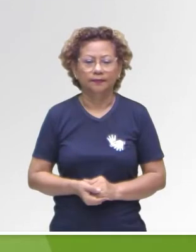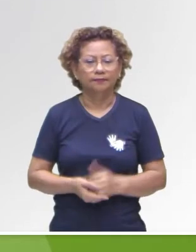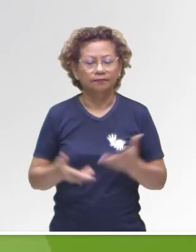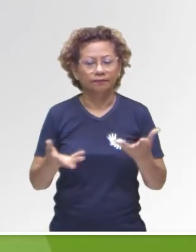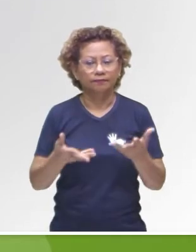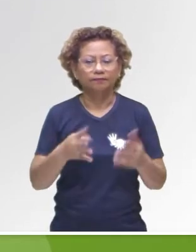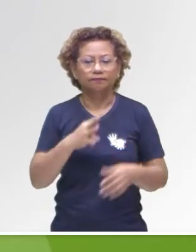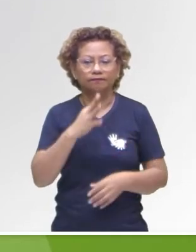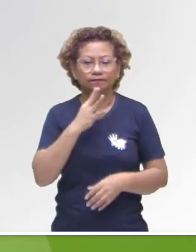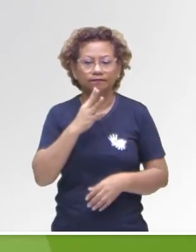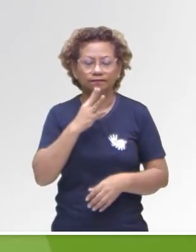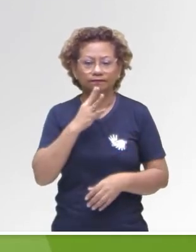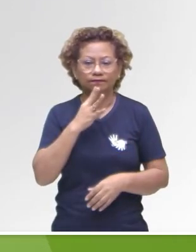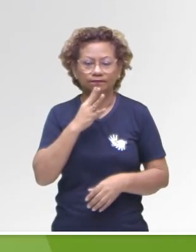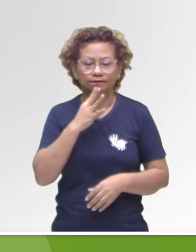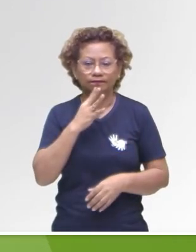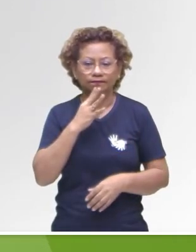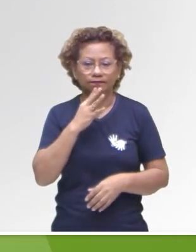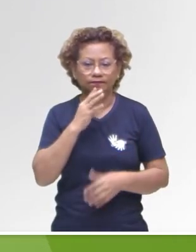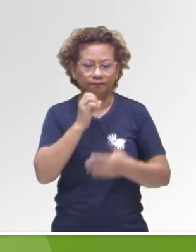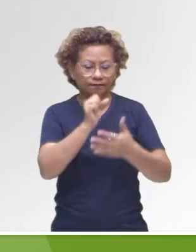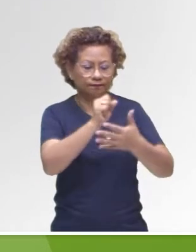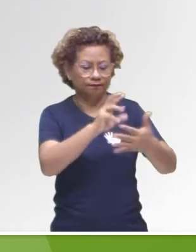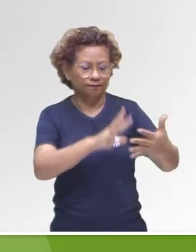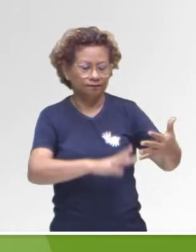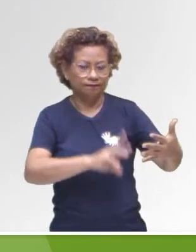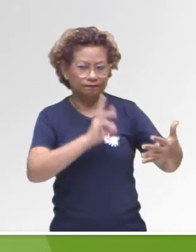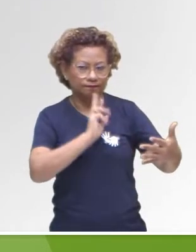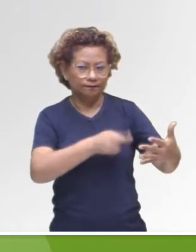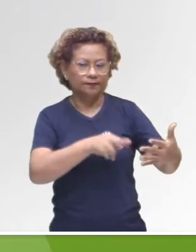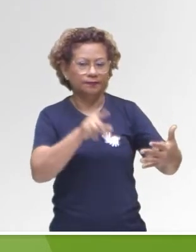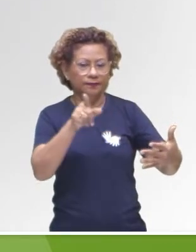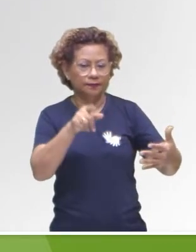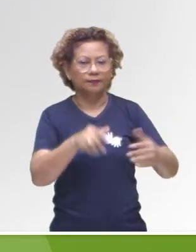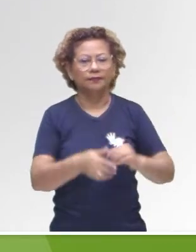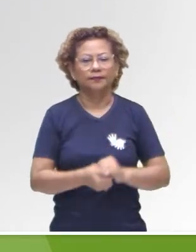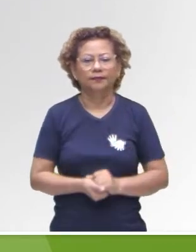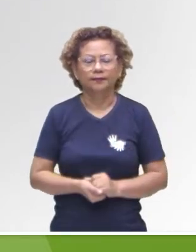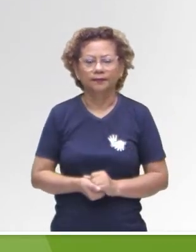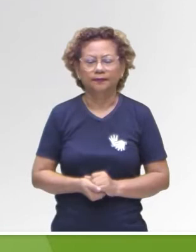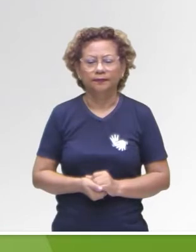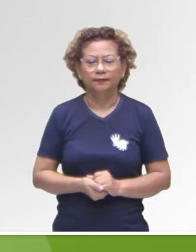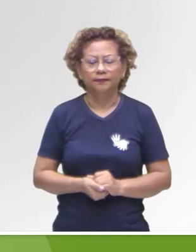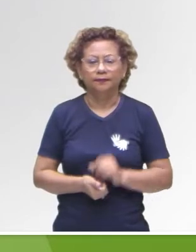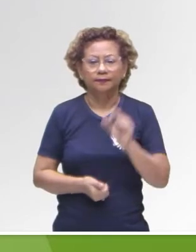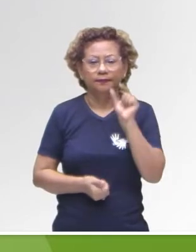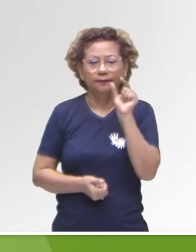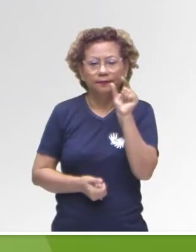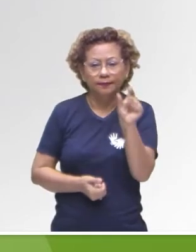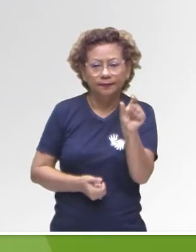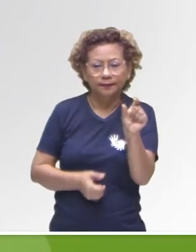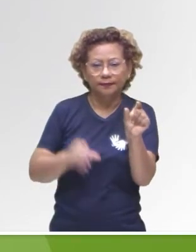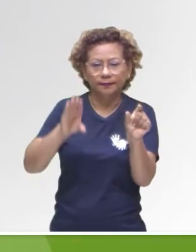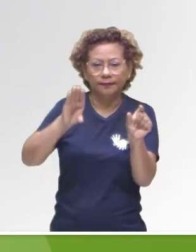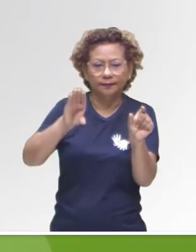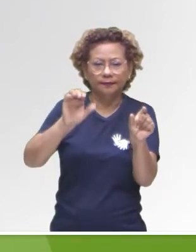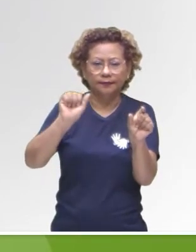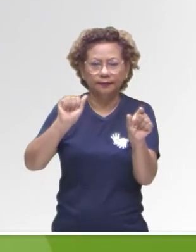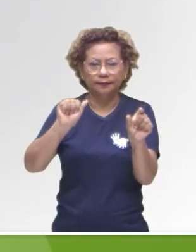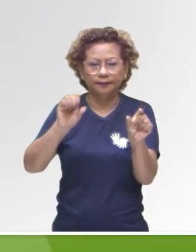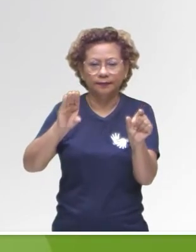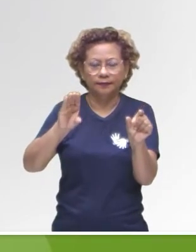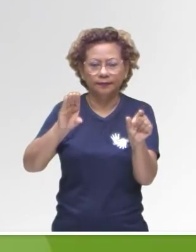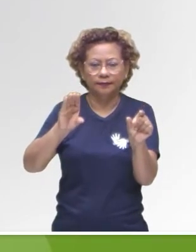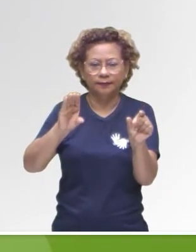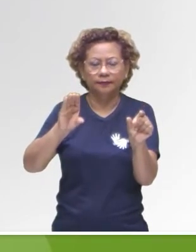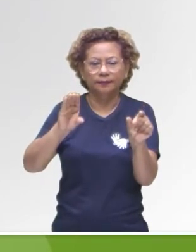conhecer o nosso desafio do dia. Os capacitores são dispositivos elétricos que têm a capacidade de acumular